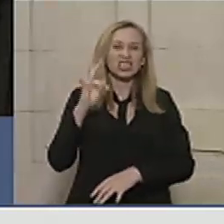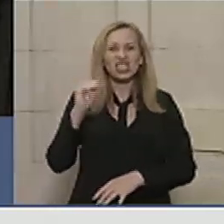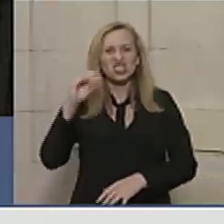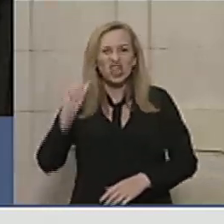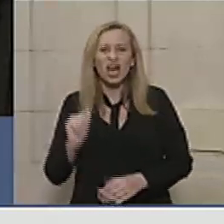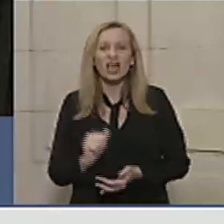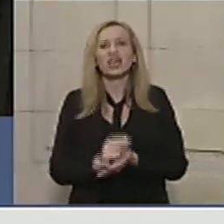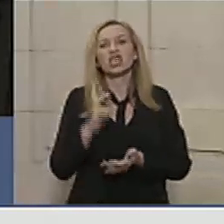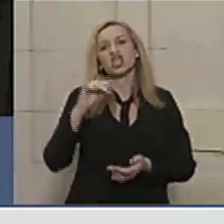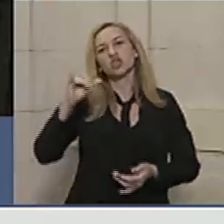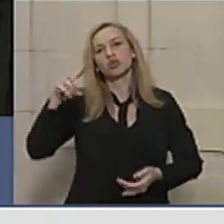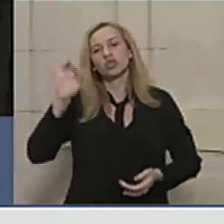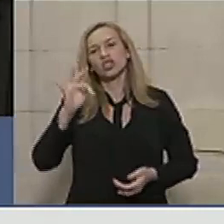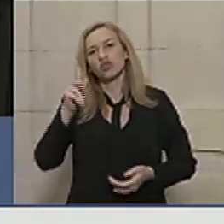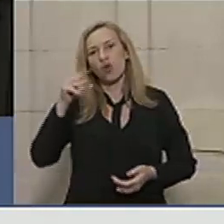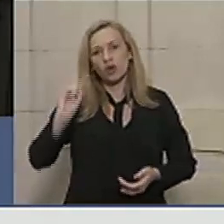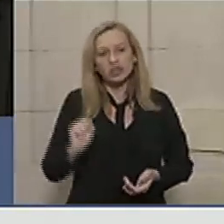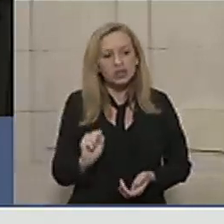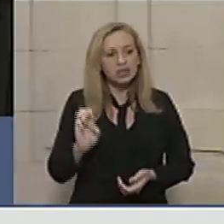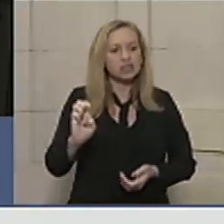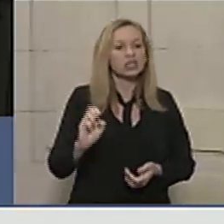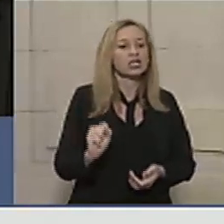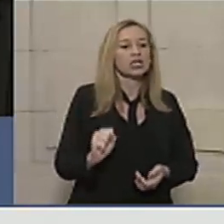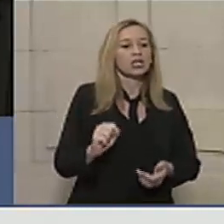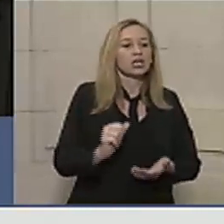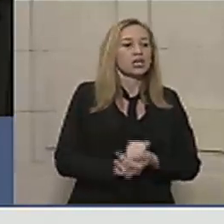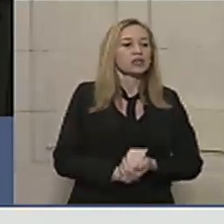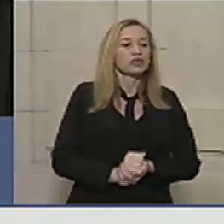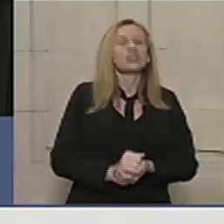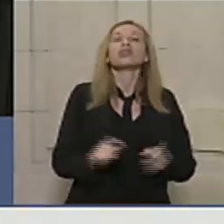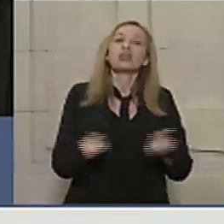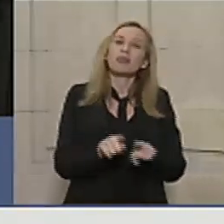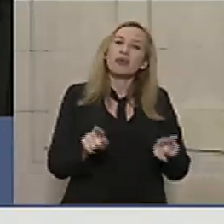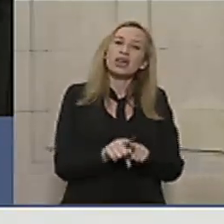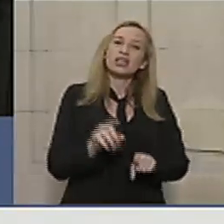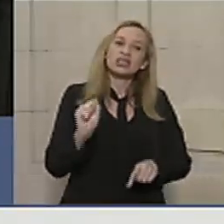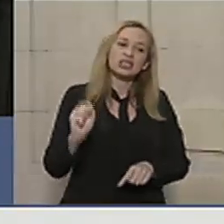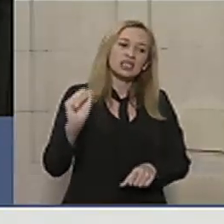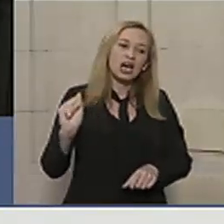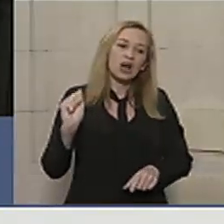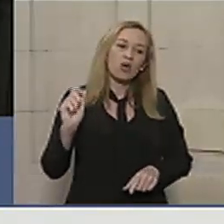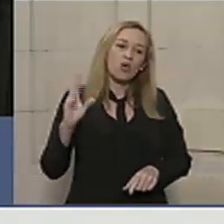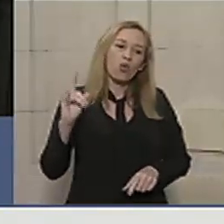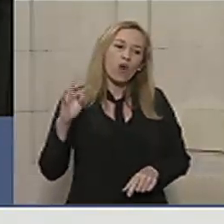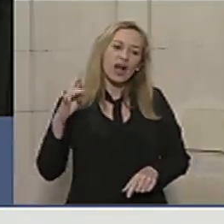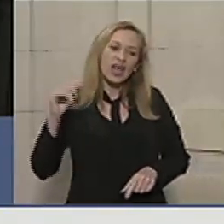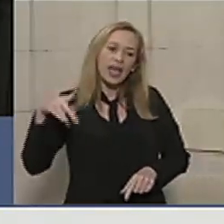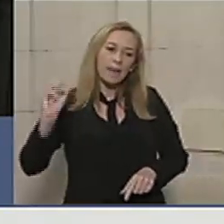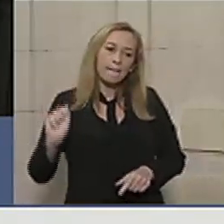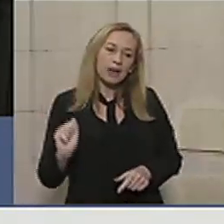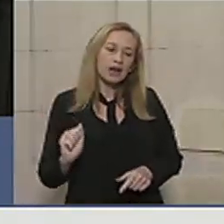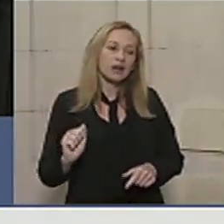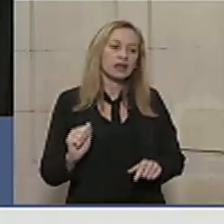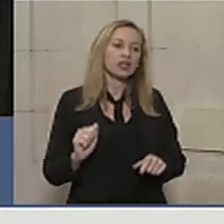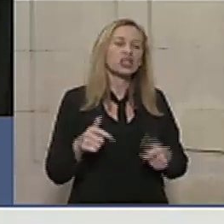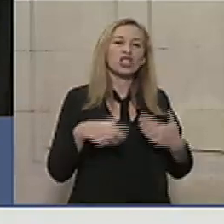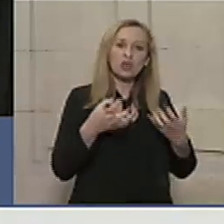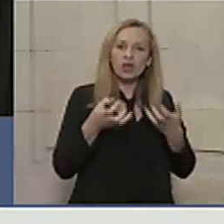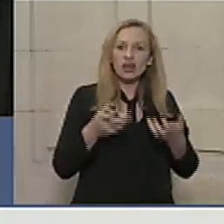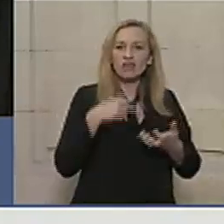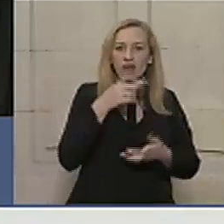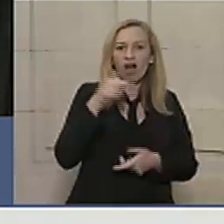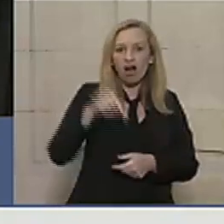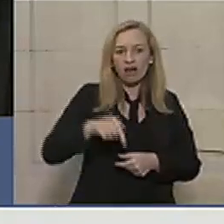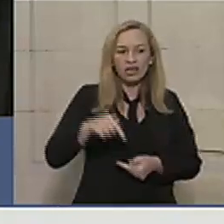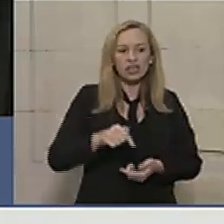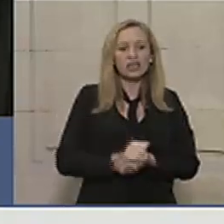outros 4 ou 5 municípios. Entre eles apontou Saquarema, num ofício que ele encaminhou, e eu quero dizer aqui que a decisão do